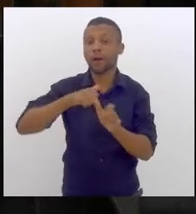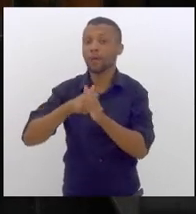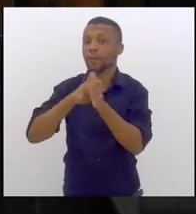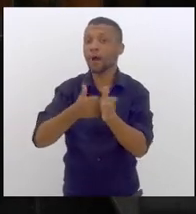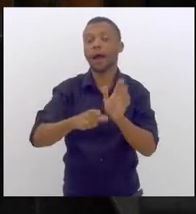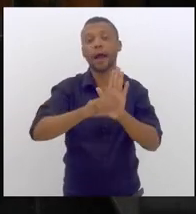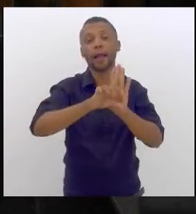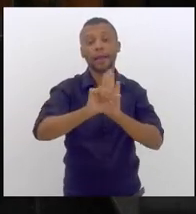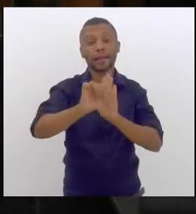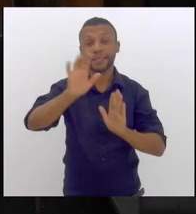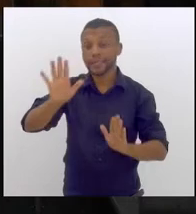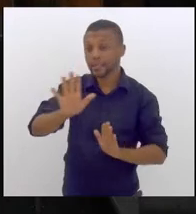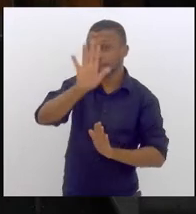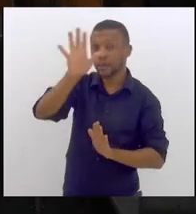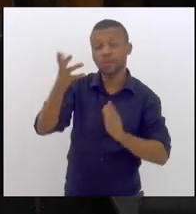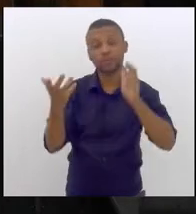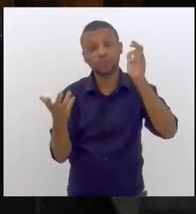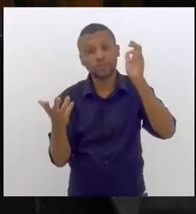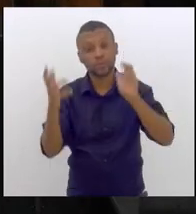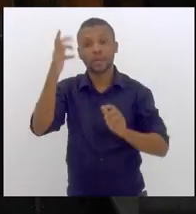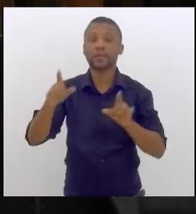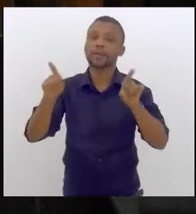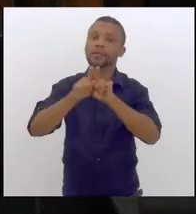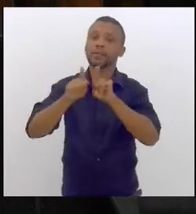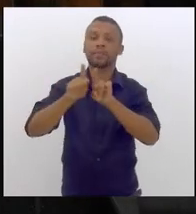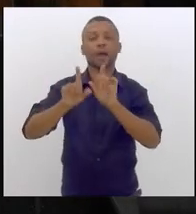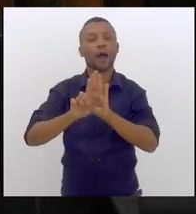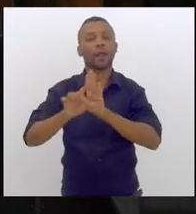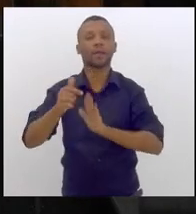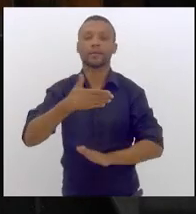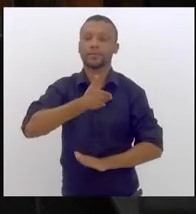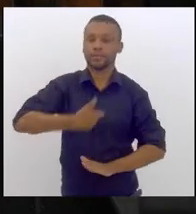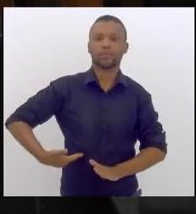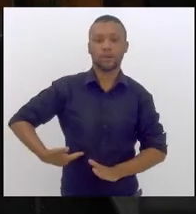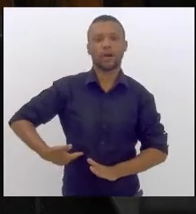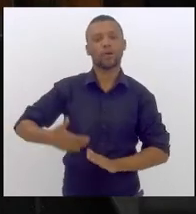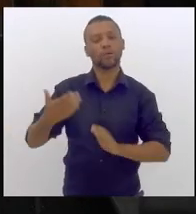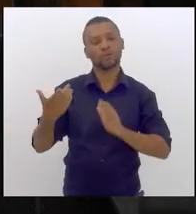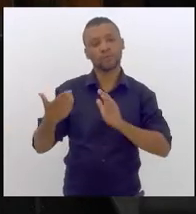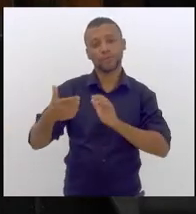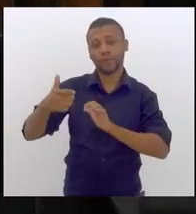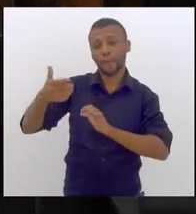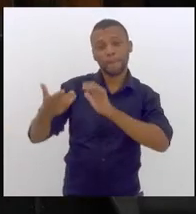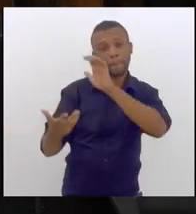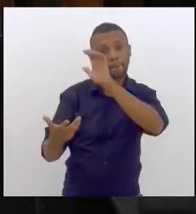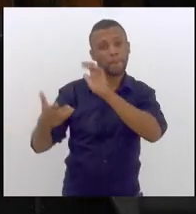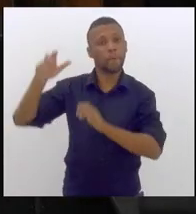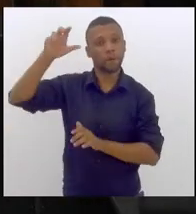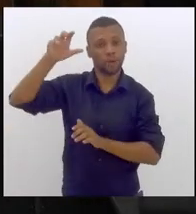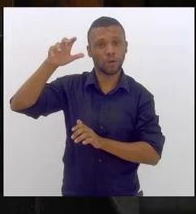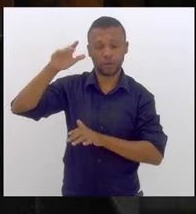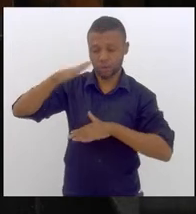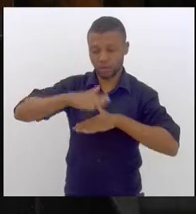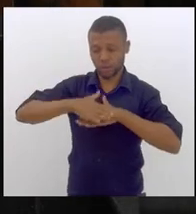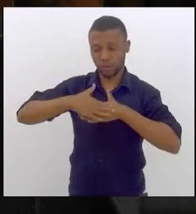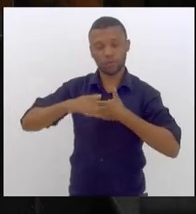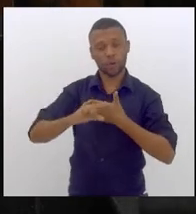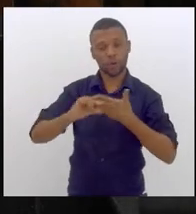Climáticas e a Lei Estadual de Mudanças Climáticas, da qual também sou autor.